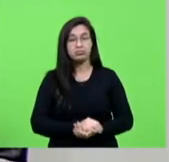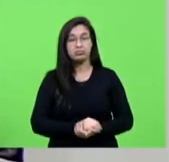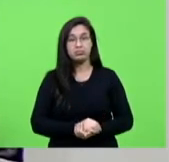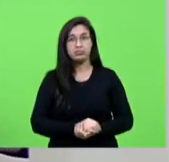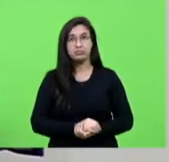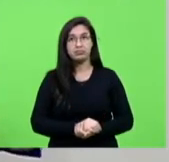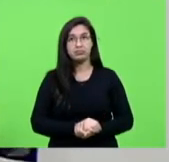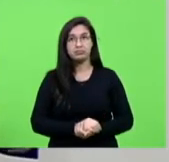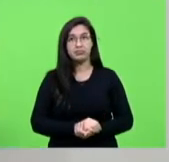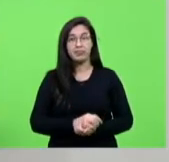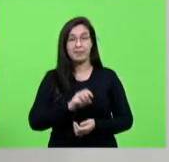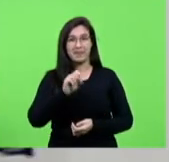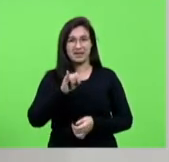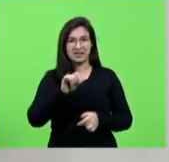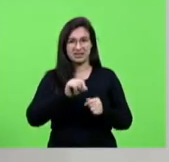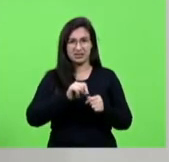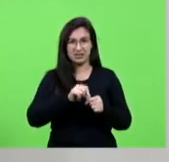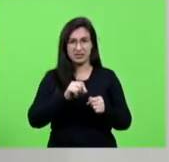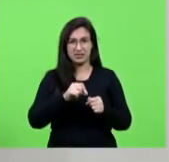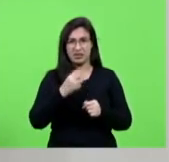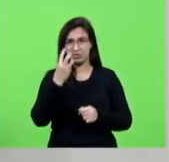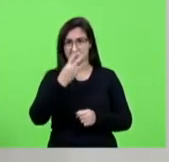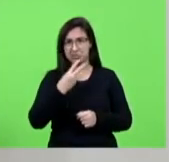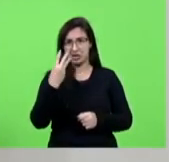se fizer 2 horas, 3, 4 horas...